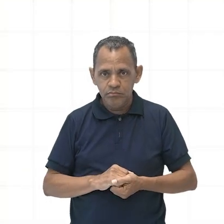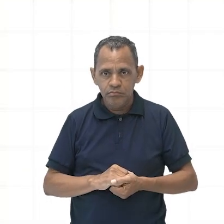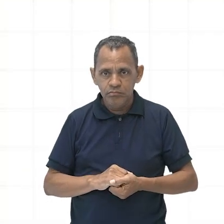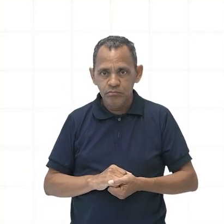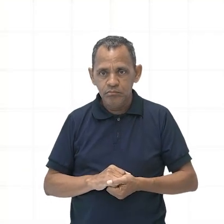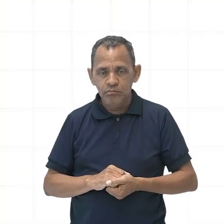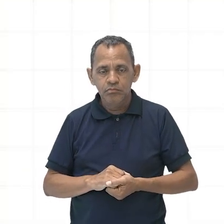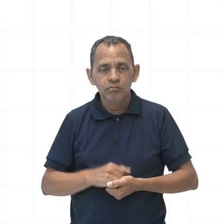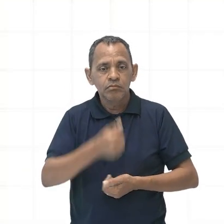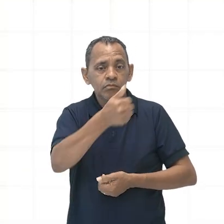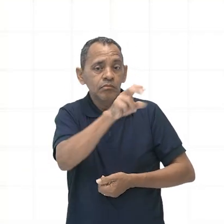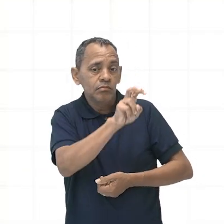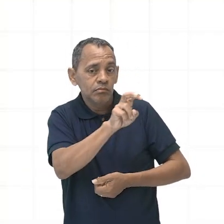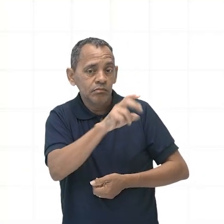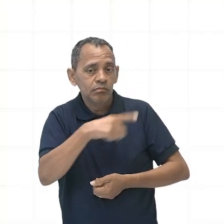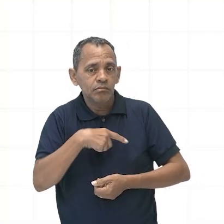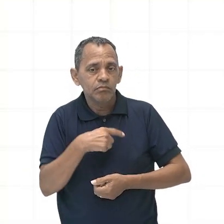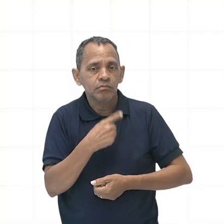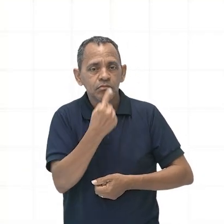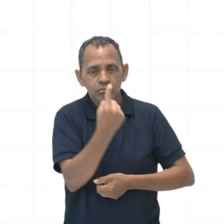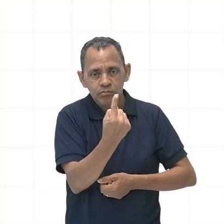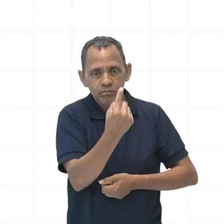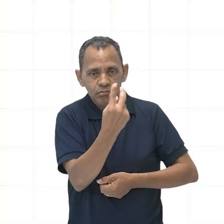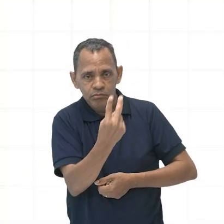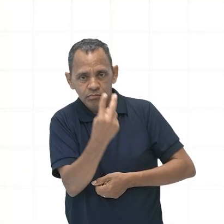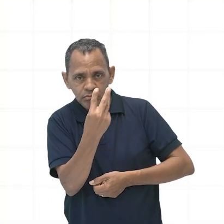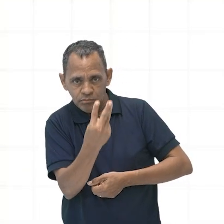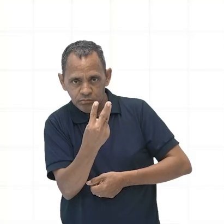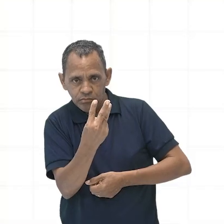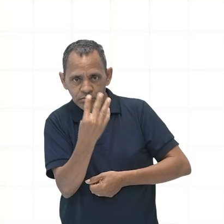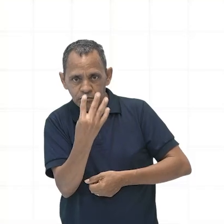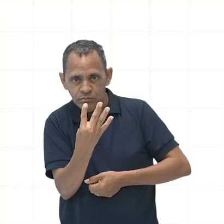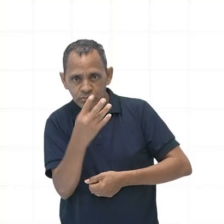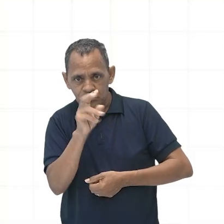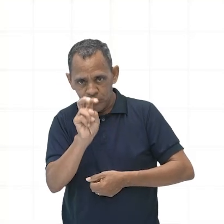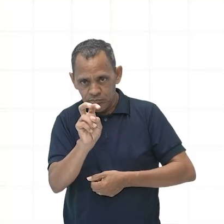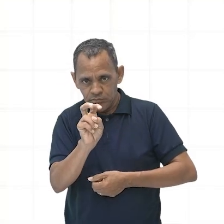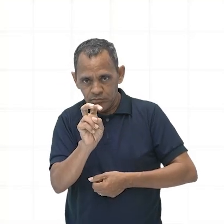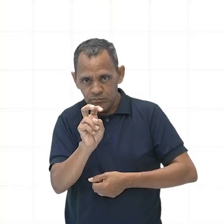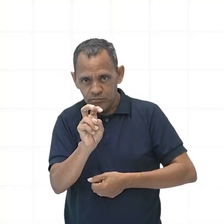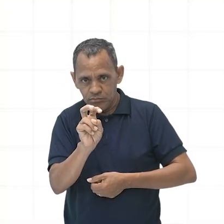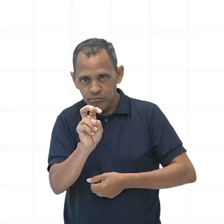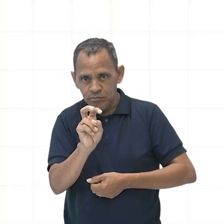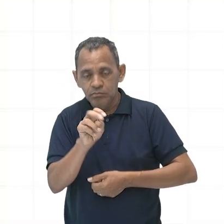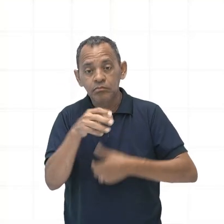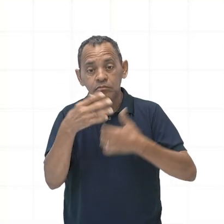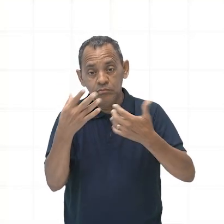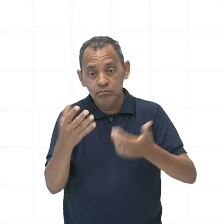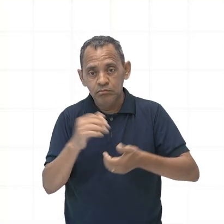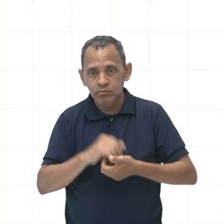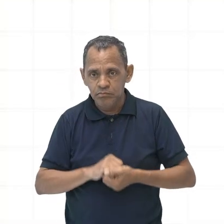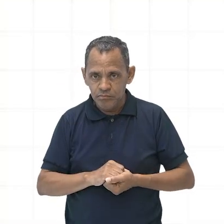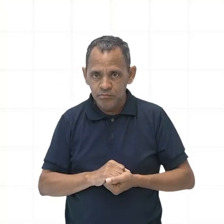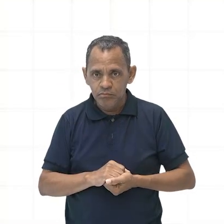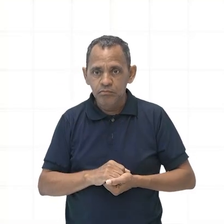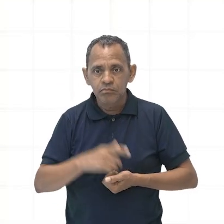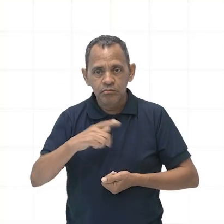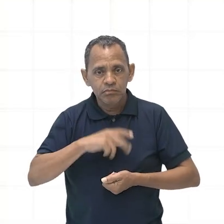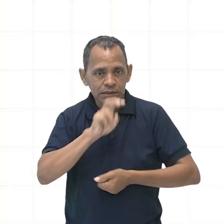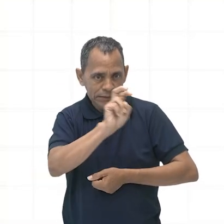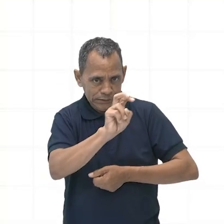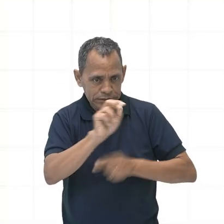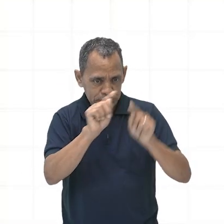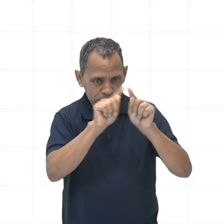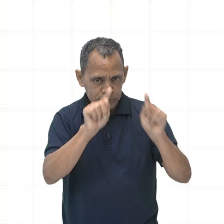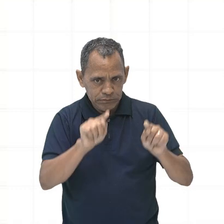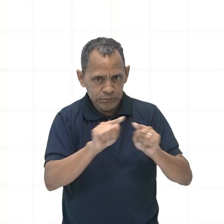de 15, ó, tenho 1, 2, 3, 4, 5. Então, tem 5